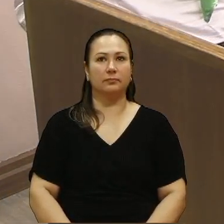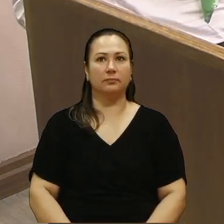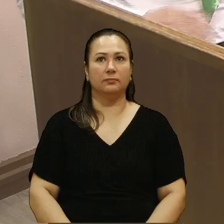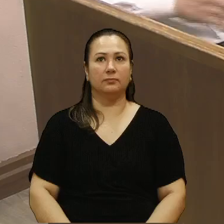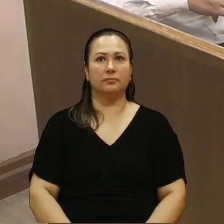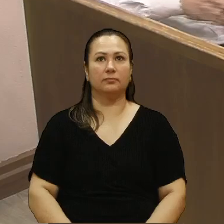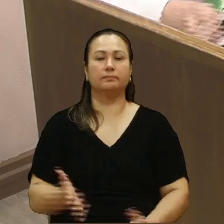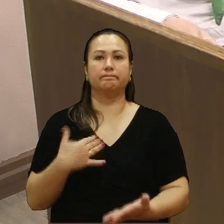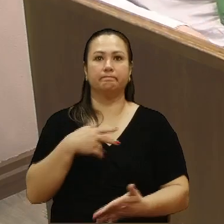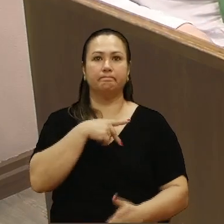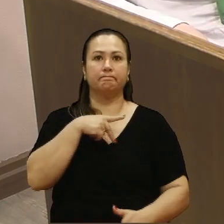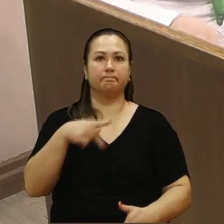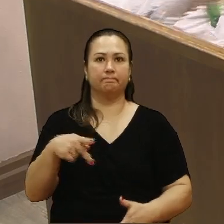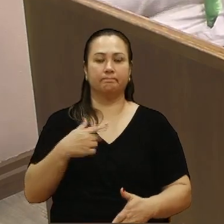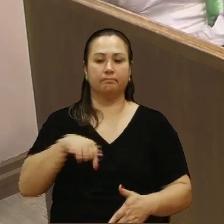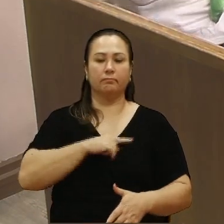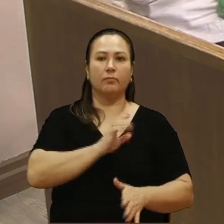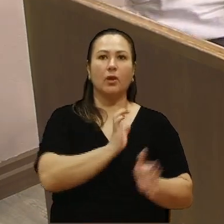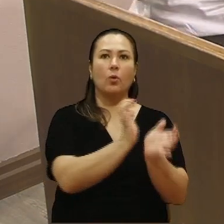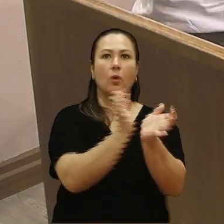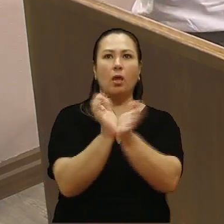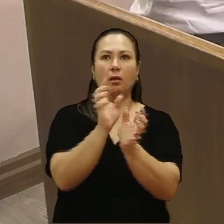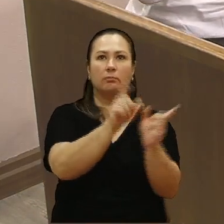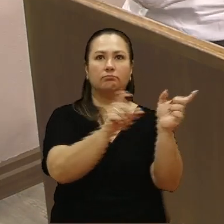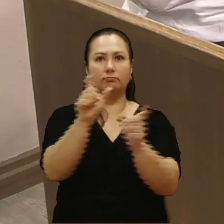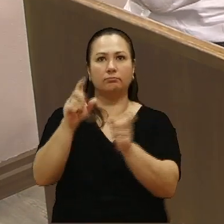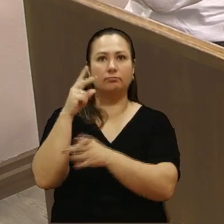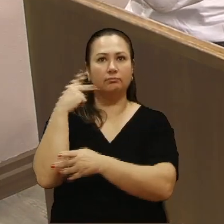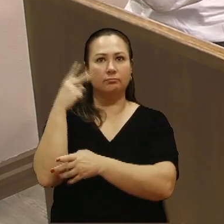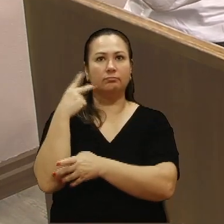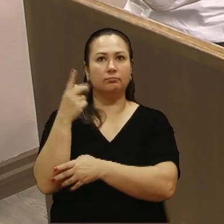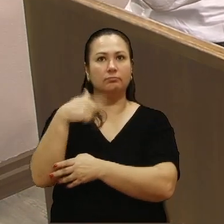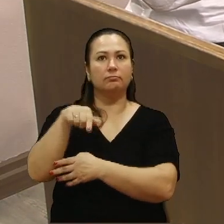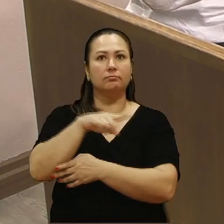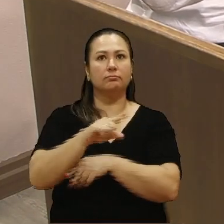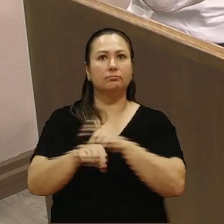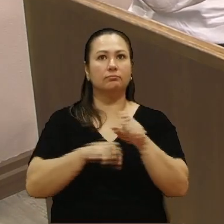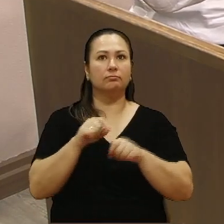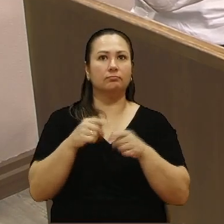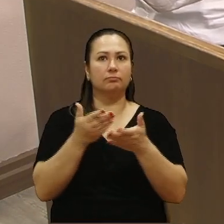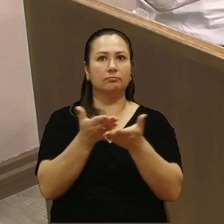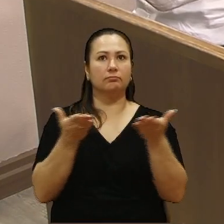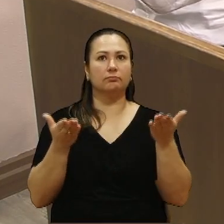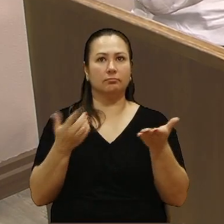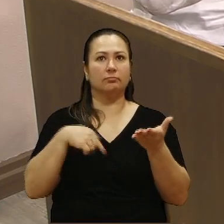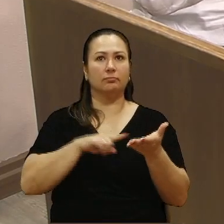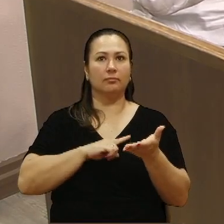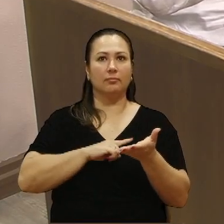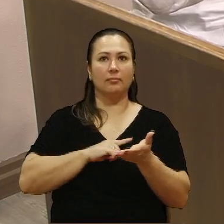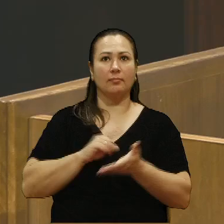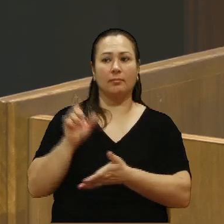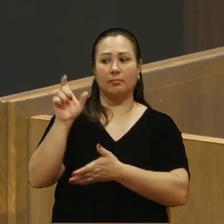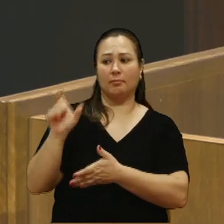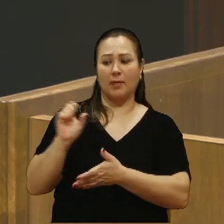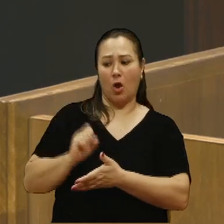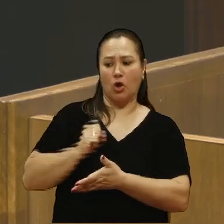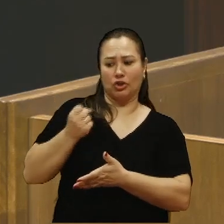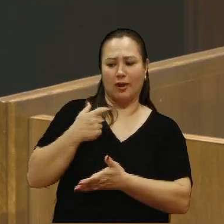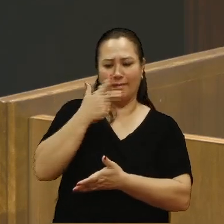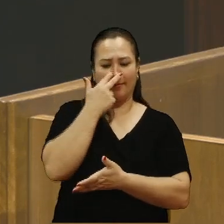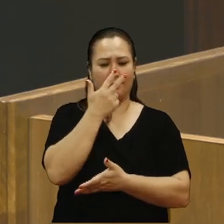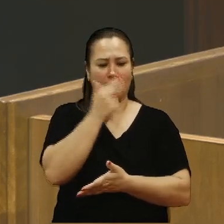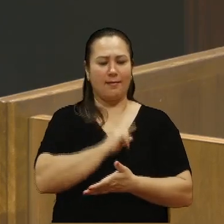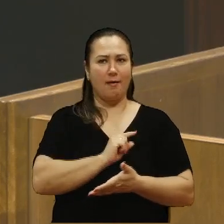Senhor presidente, nobres colegas vereadores, ele nos odiava, parafraseando a minha